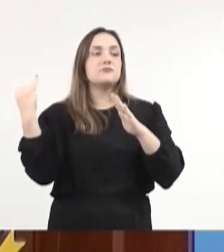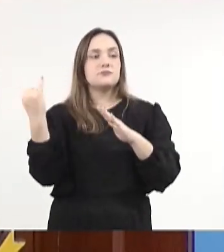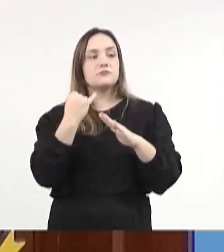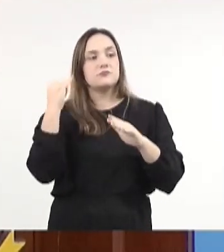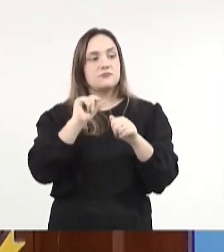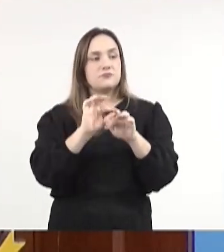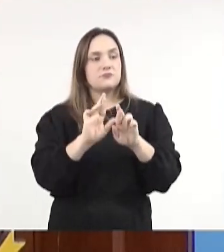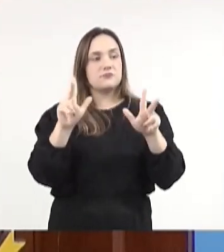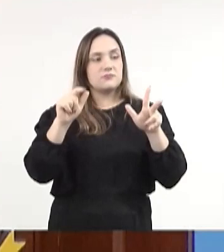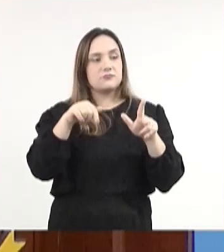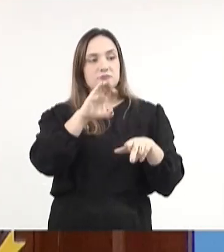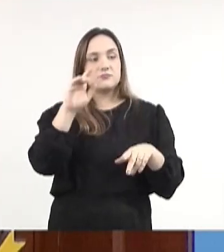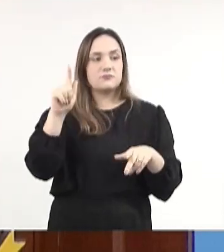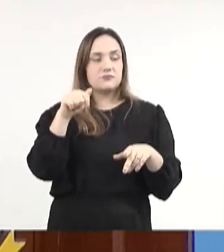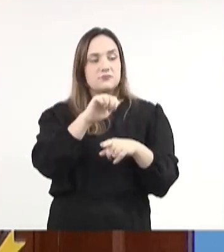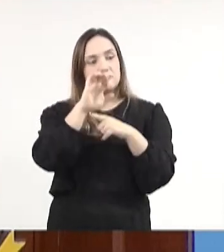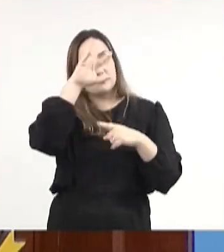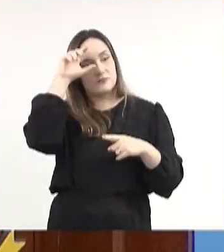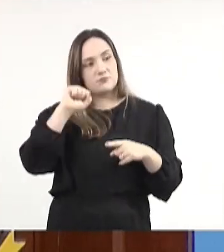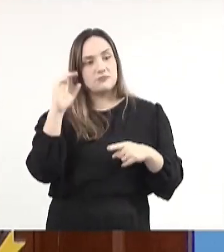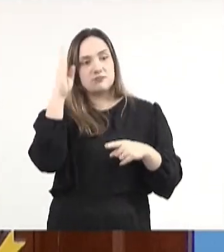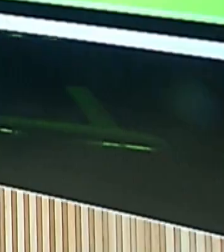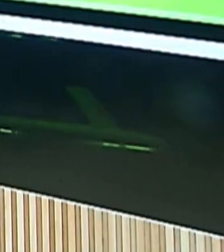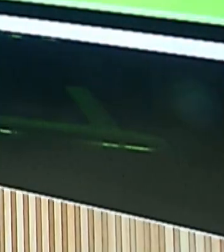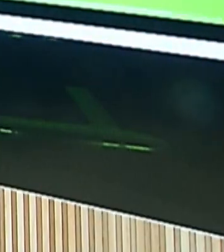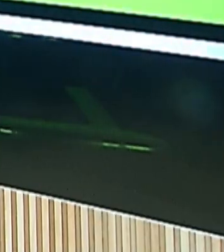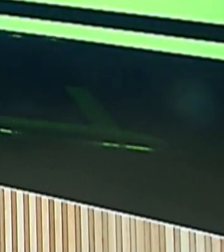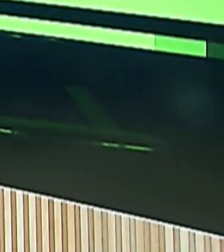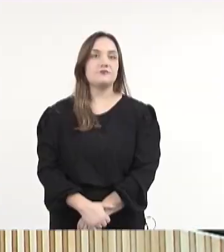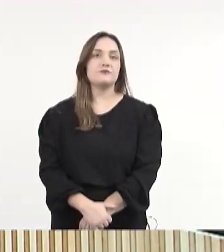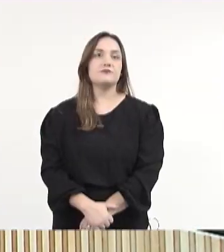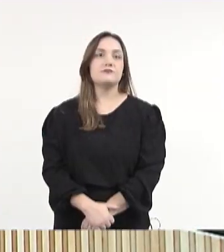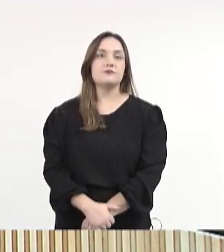que têm feito a diferença em Campo Grande, no Estado e no Brasil.